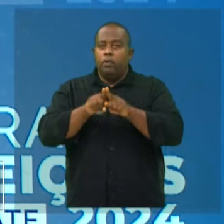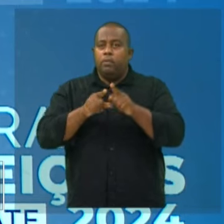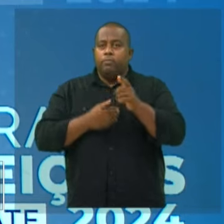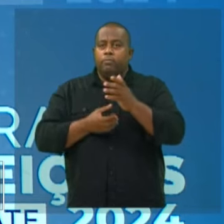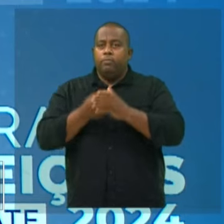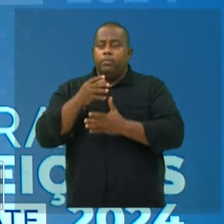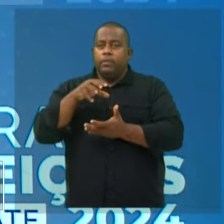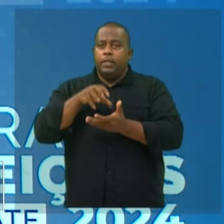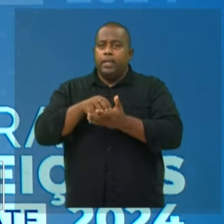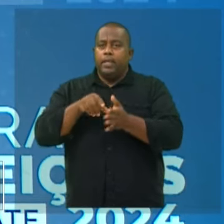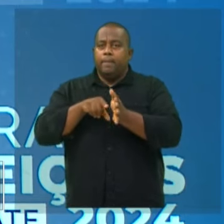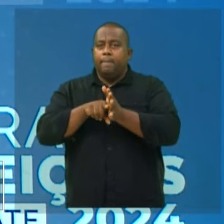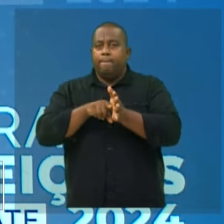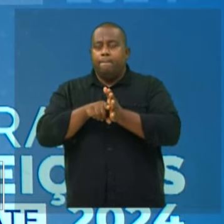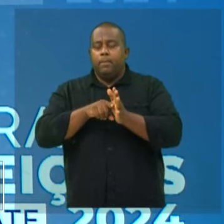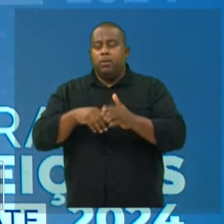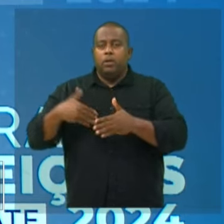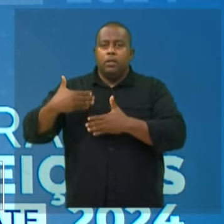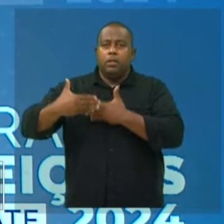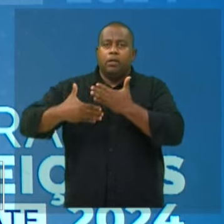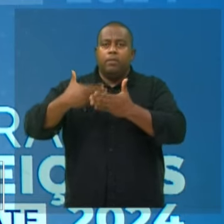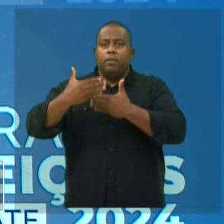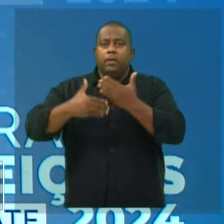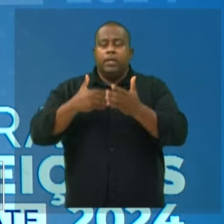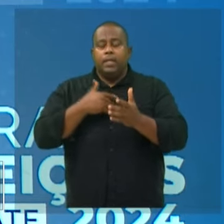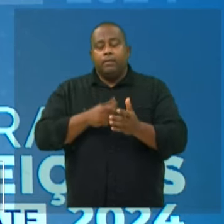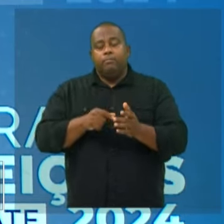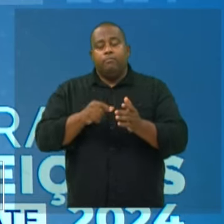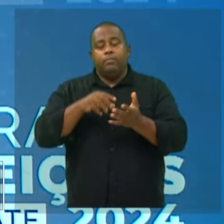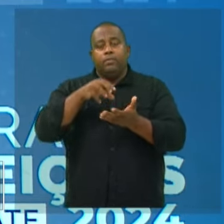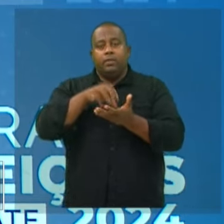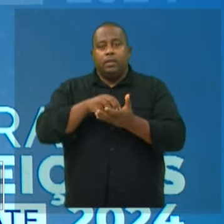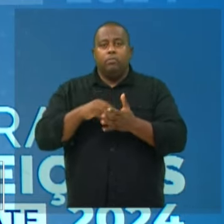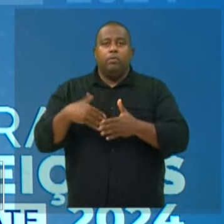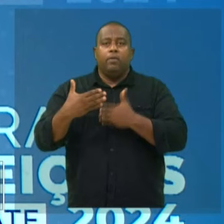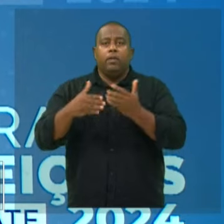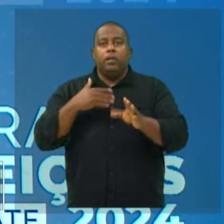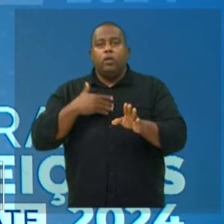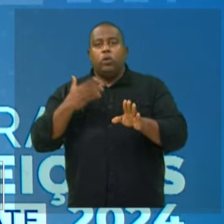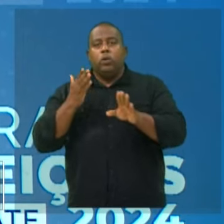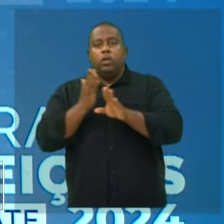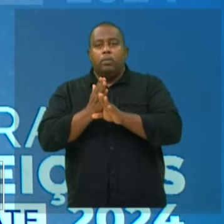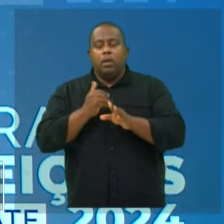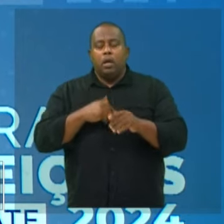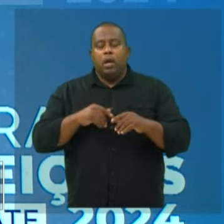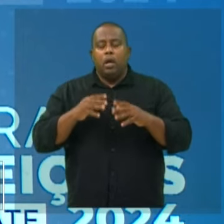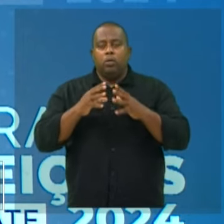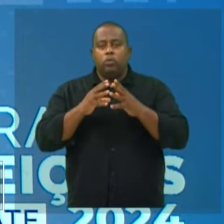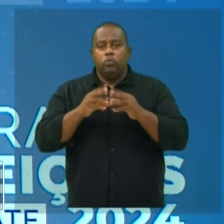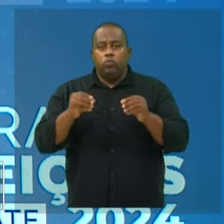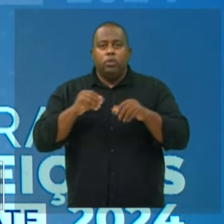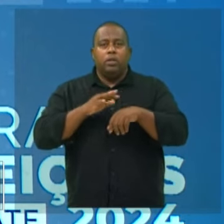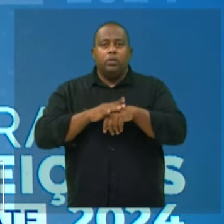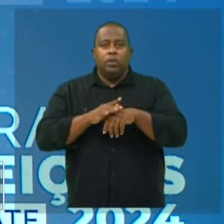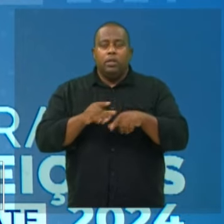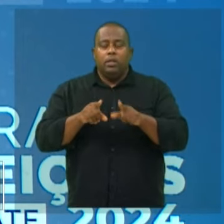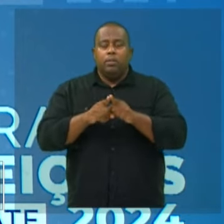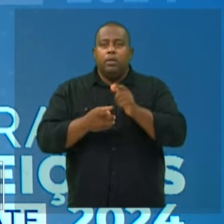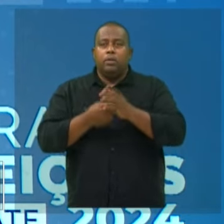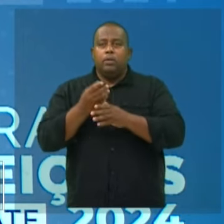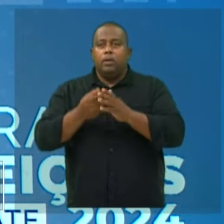um centro de pesquisa e desenvolvimento um centro avançado de ciência para descobrir a cura de doenças e desenvolver